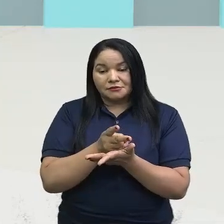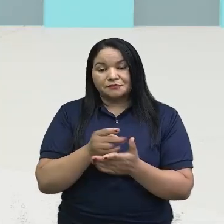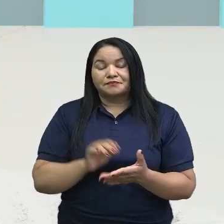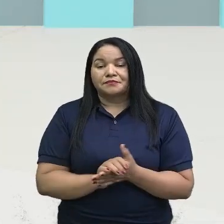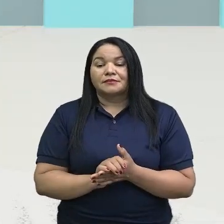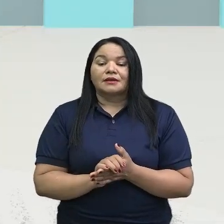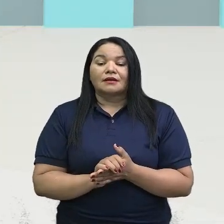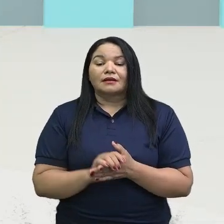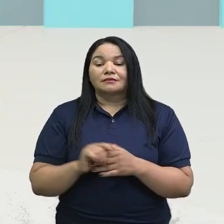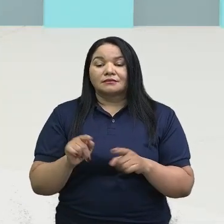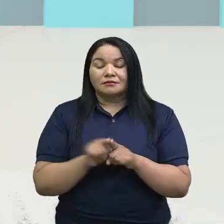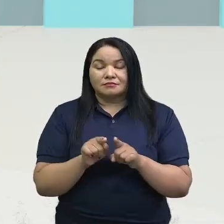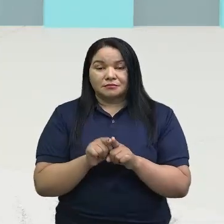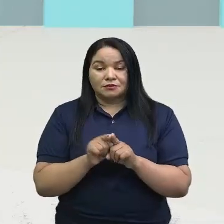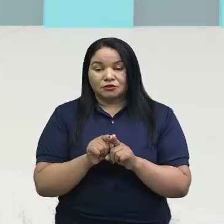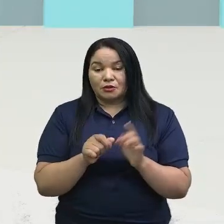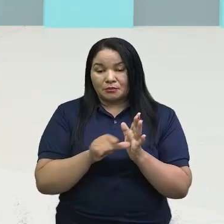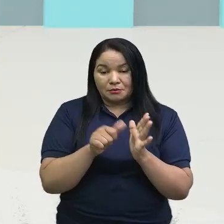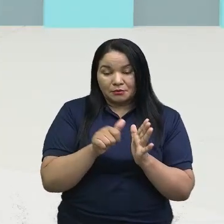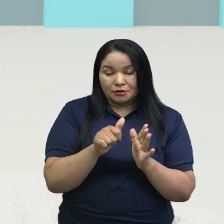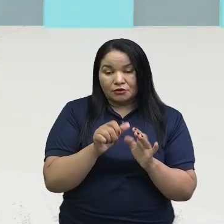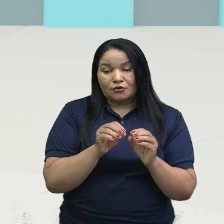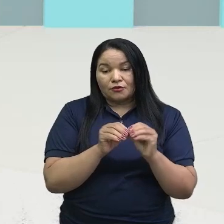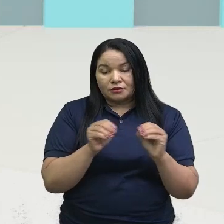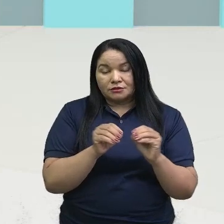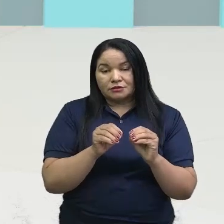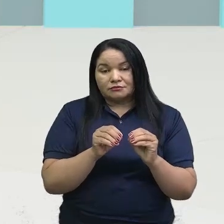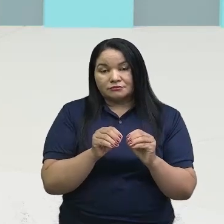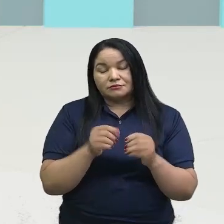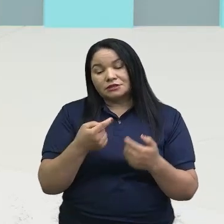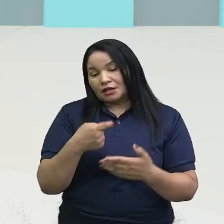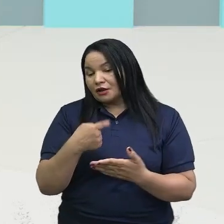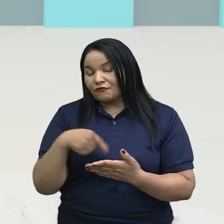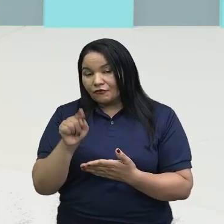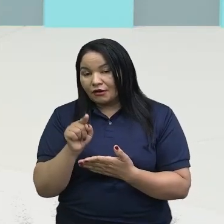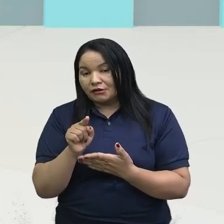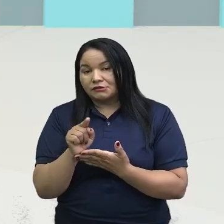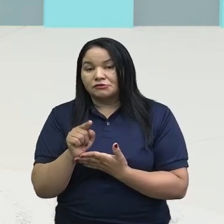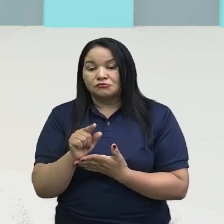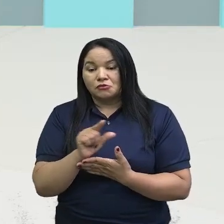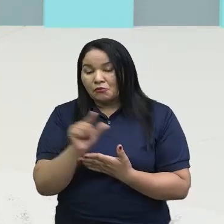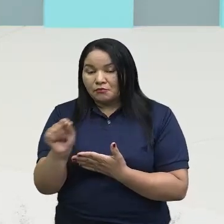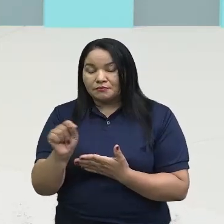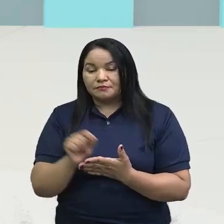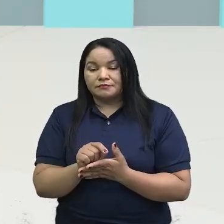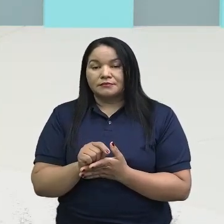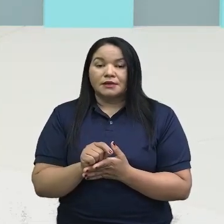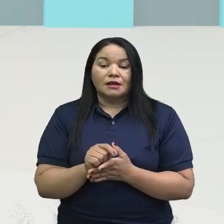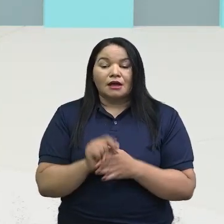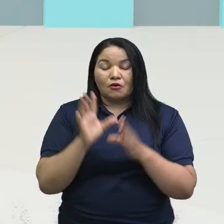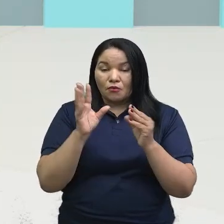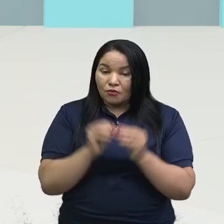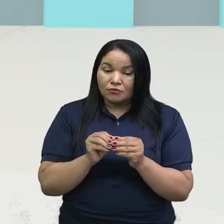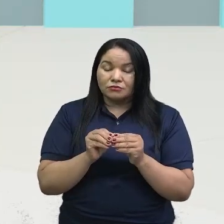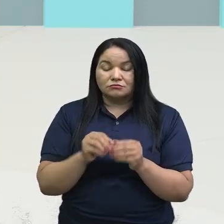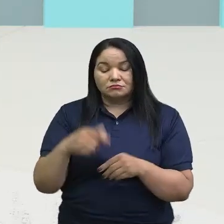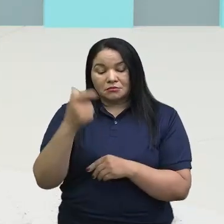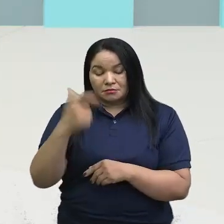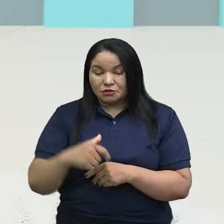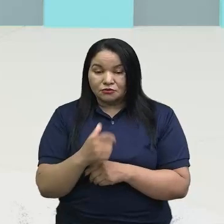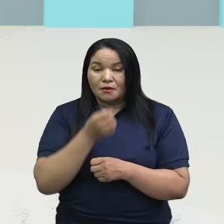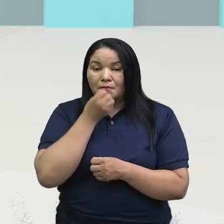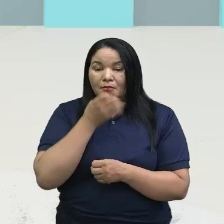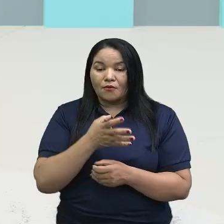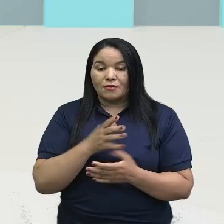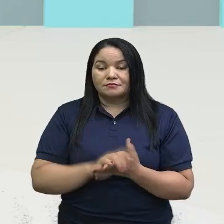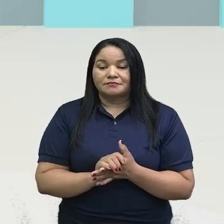primeira oração, e ela segue, né? Ela conclui que a si mesma ela é uma pessoa boa.